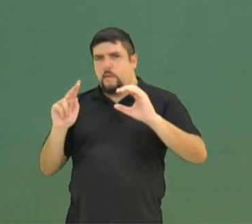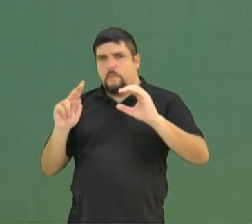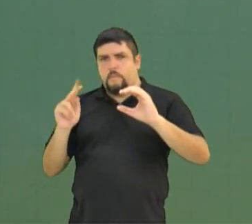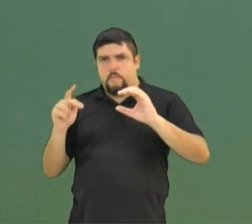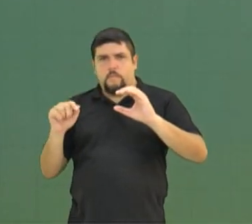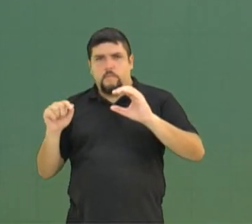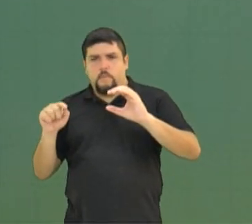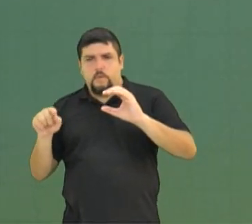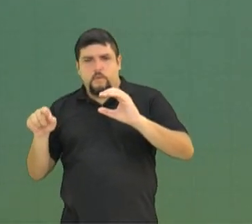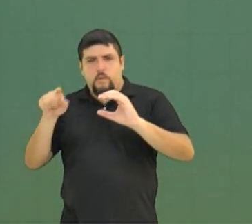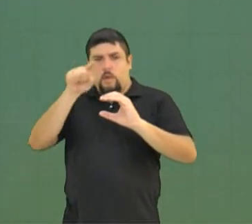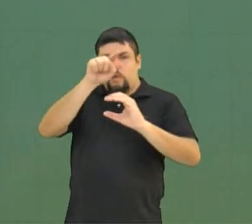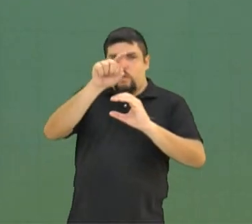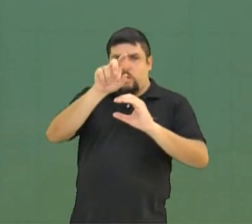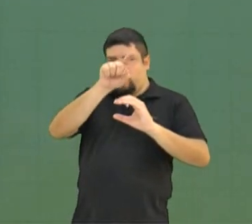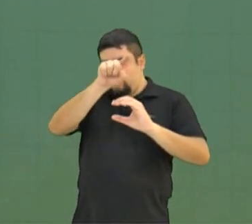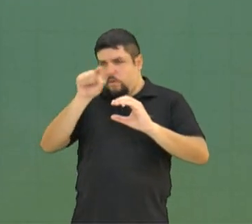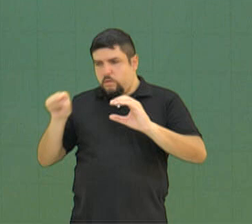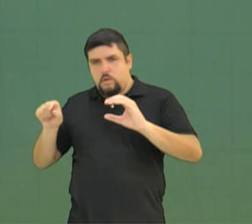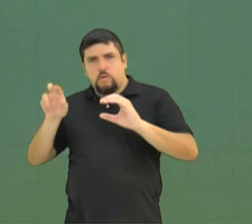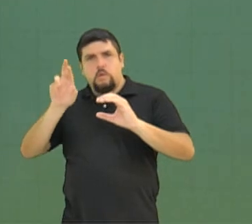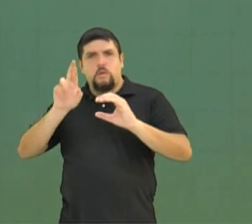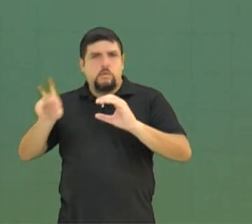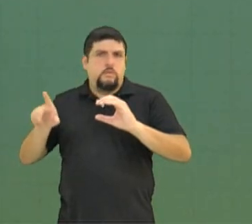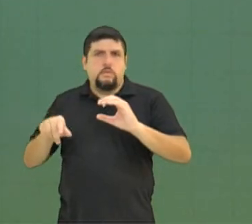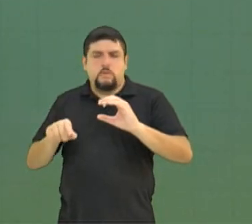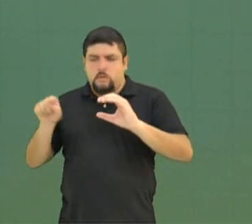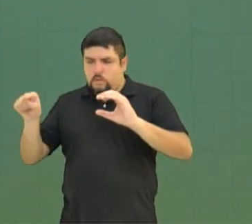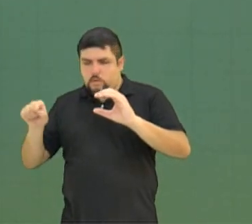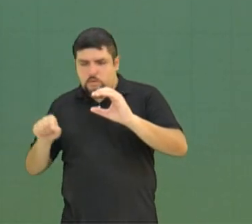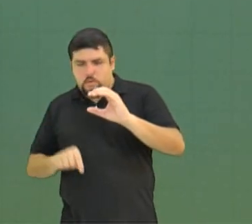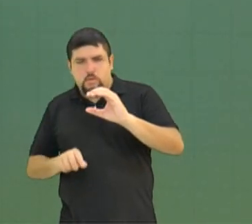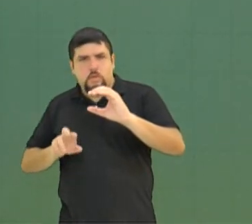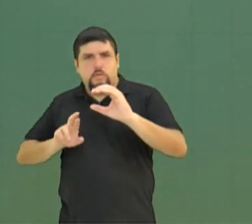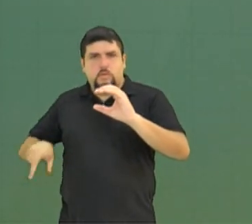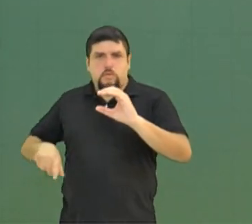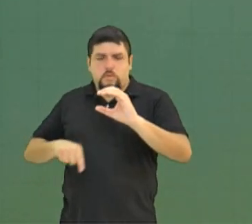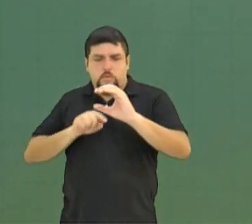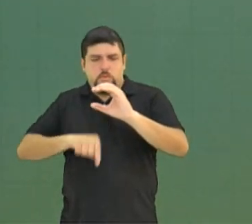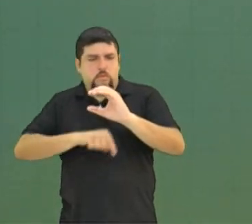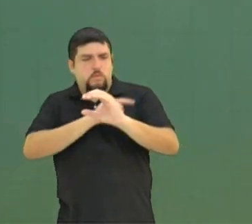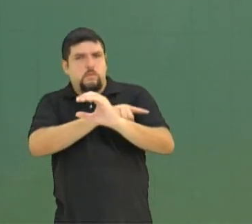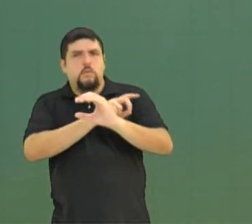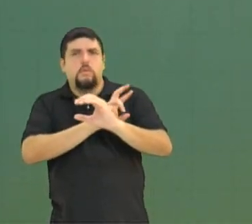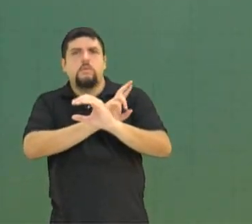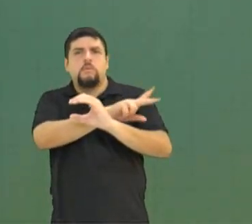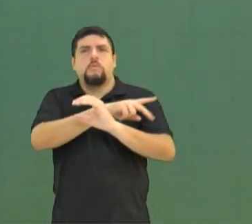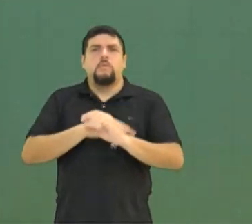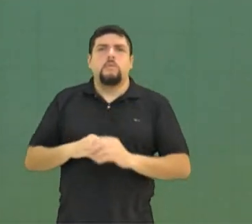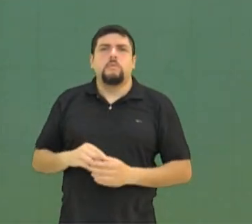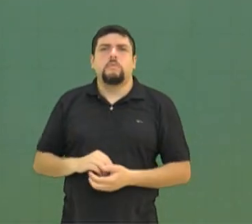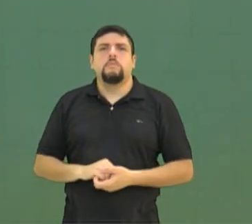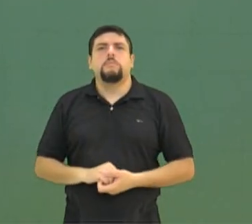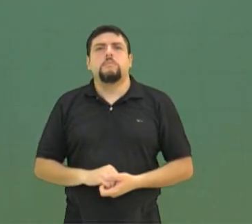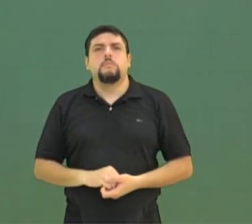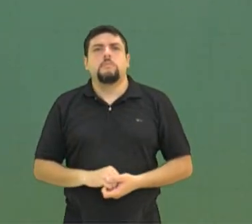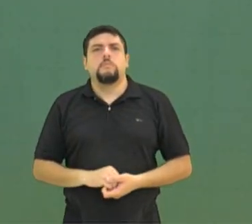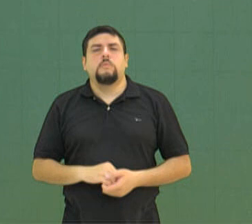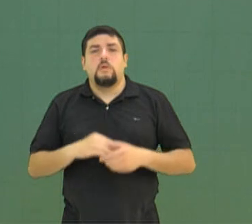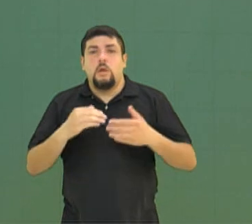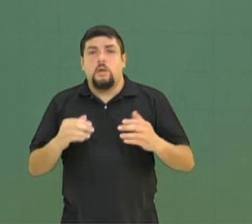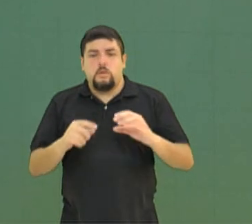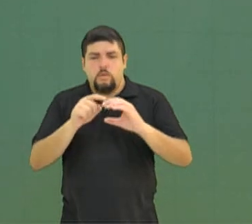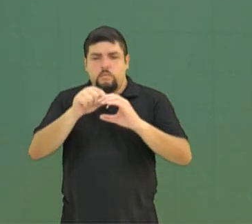diferente para cima, que é diferente para o meu lado esquerdo, que é diferente para baixo,